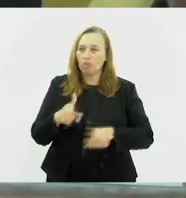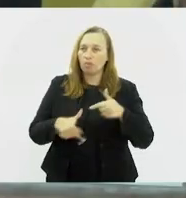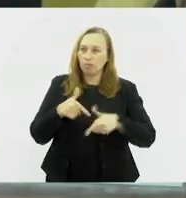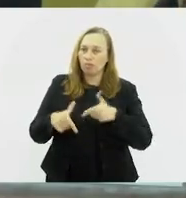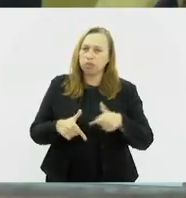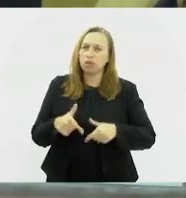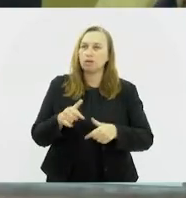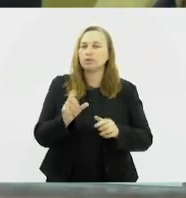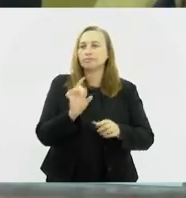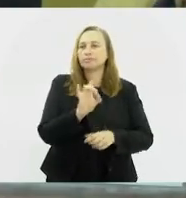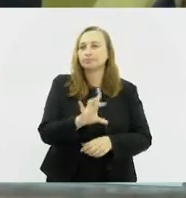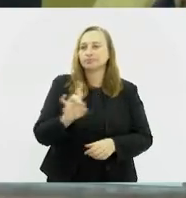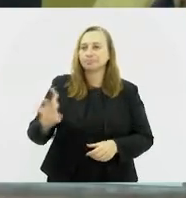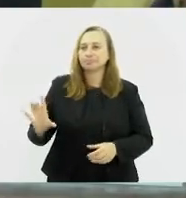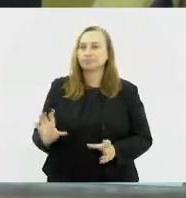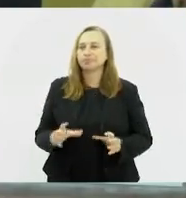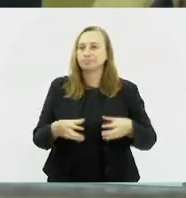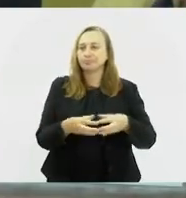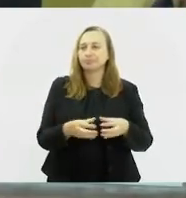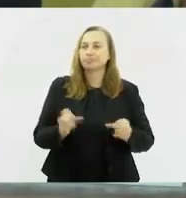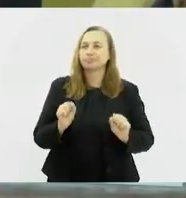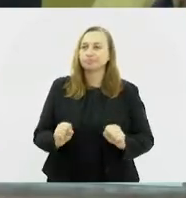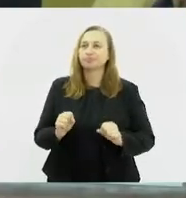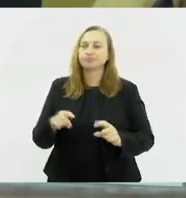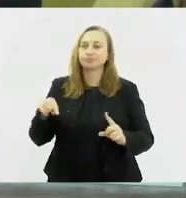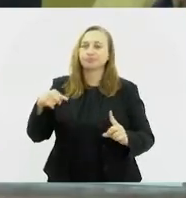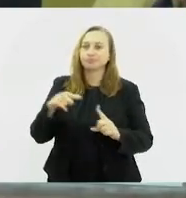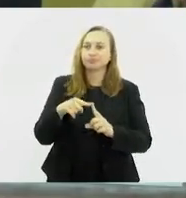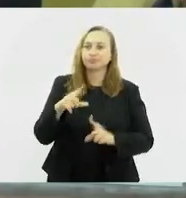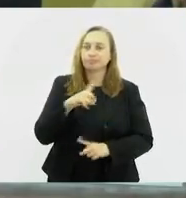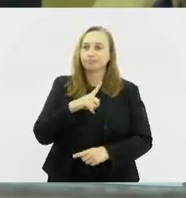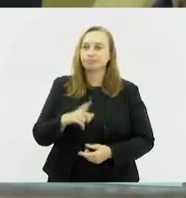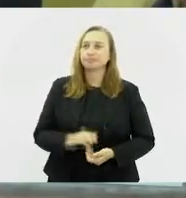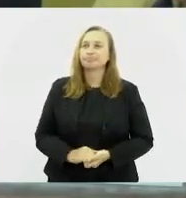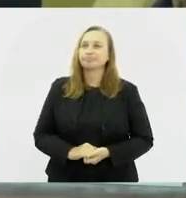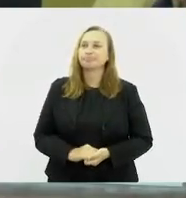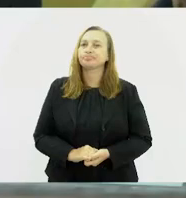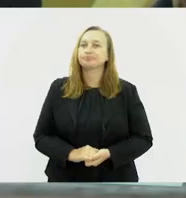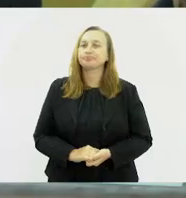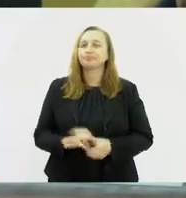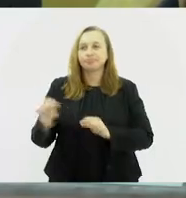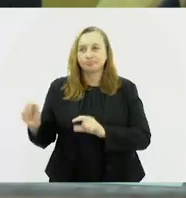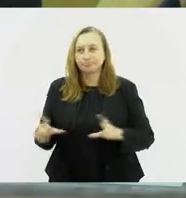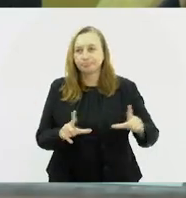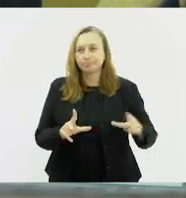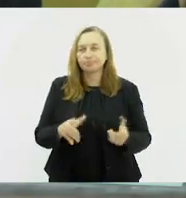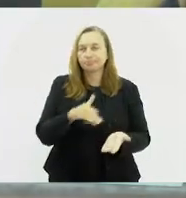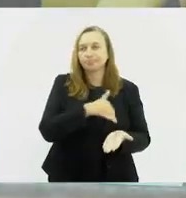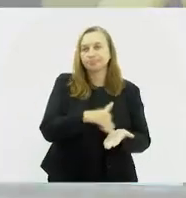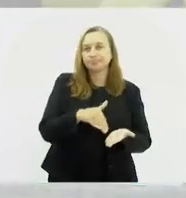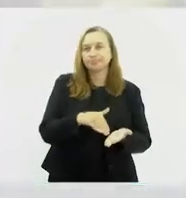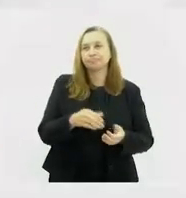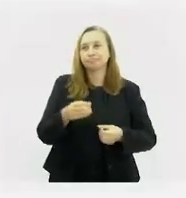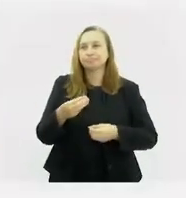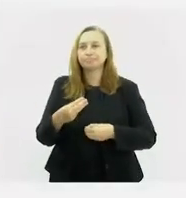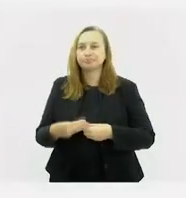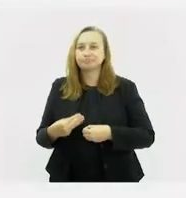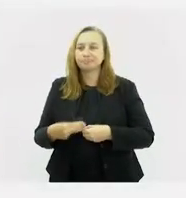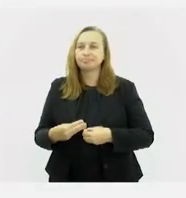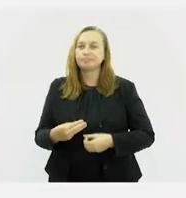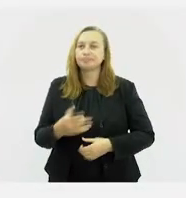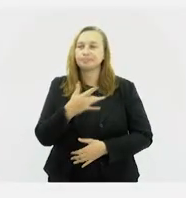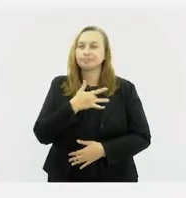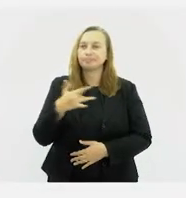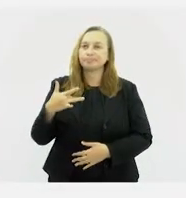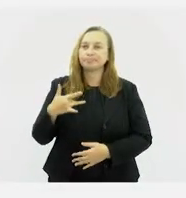um para que a gente possa atingir os objetivos. Próximo. Temos a Secretaria Municipal de